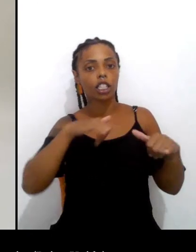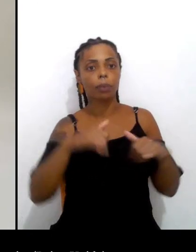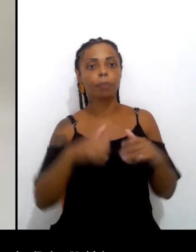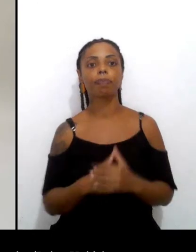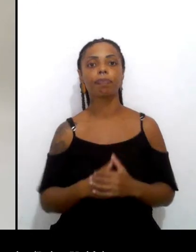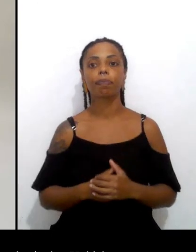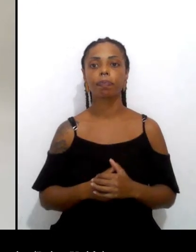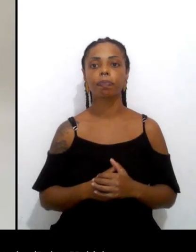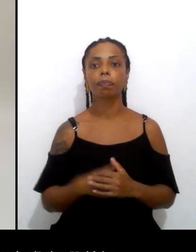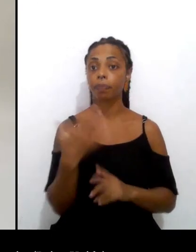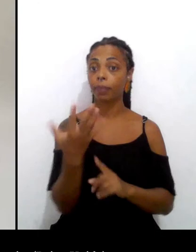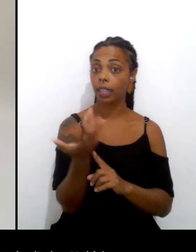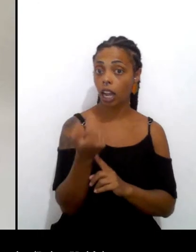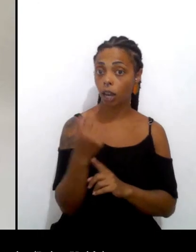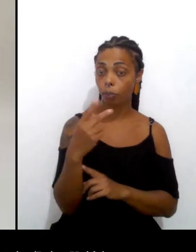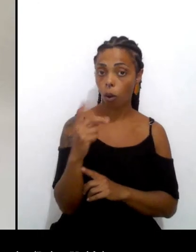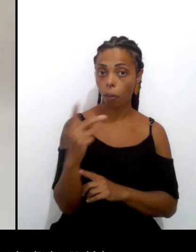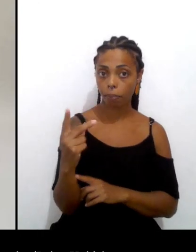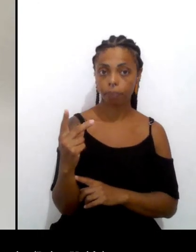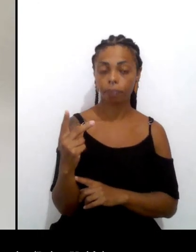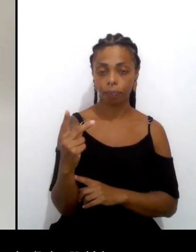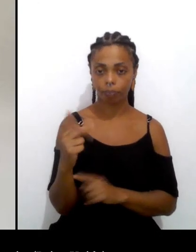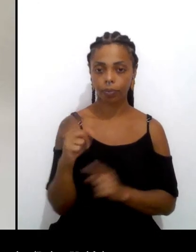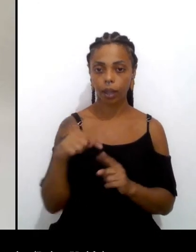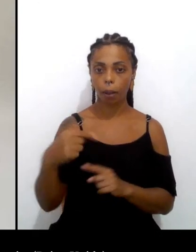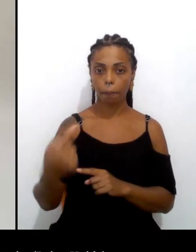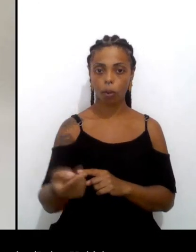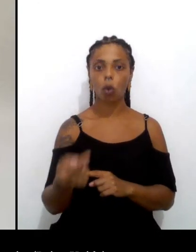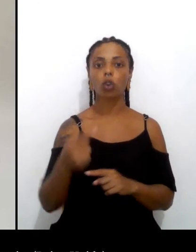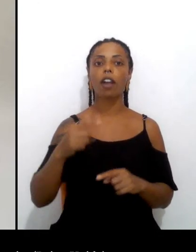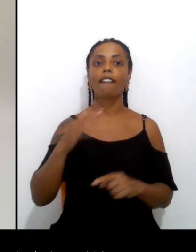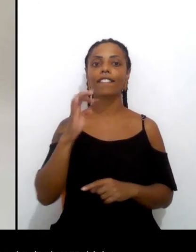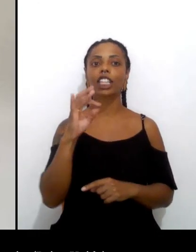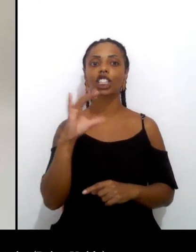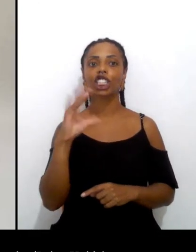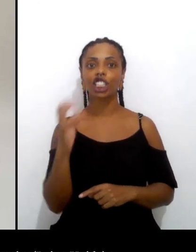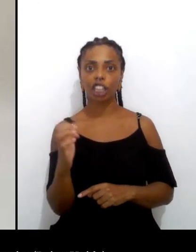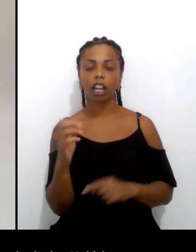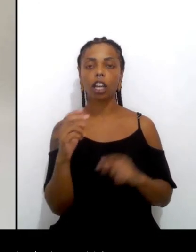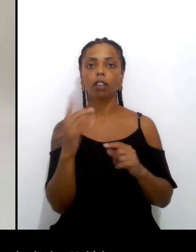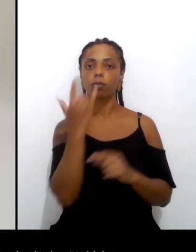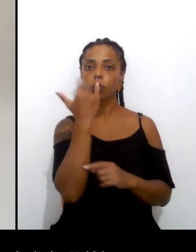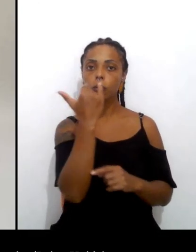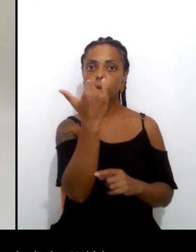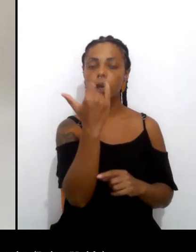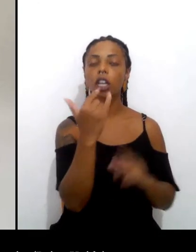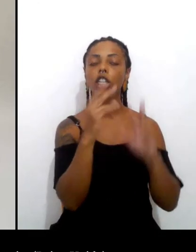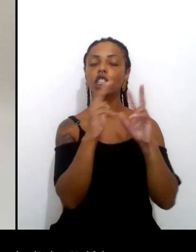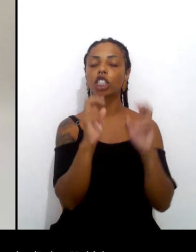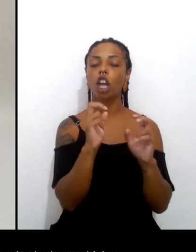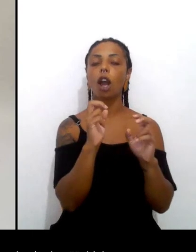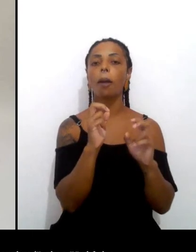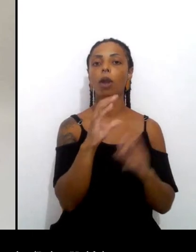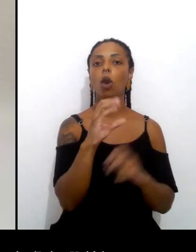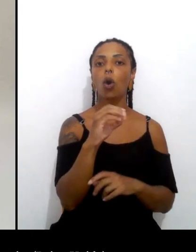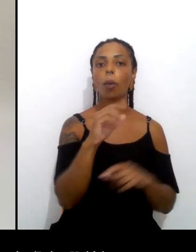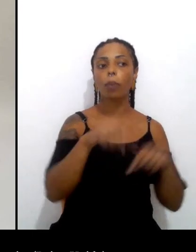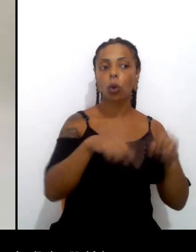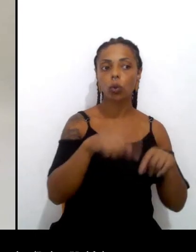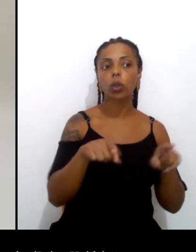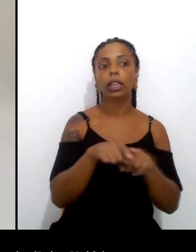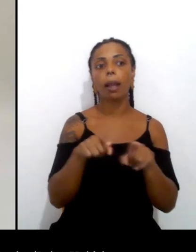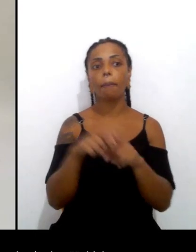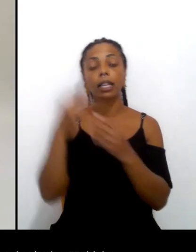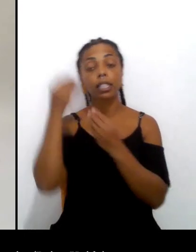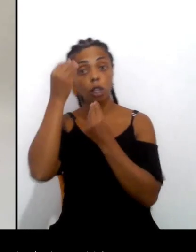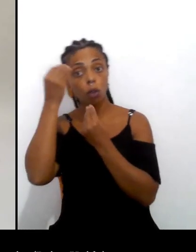mais tardia o fetiche da commodit e o fetiche da sexualidade se aliam em